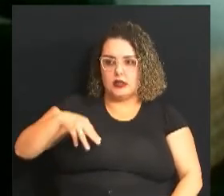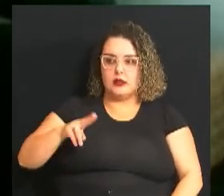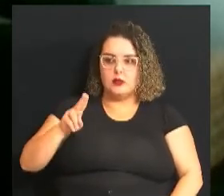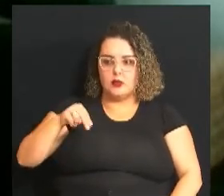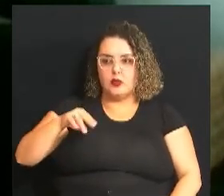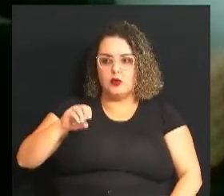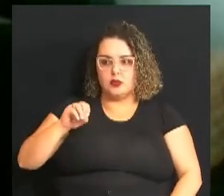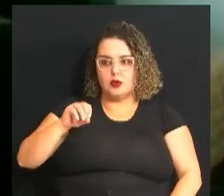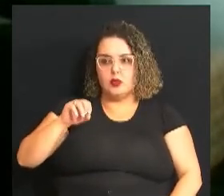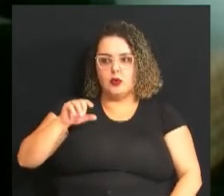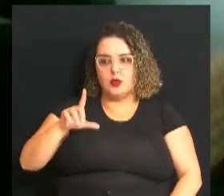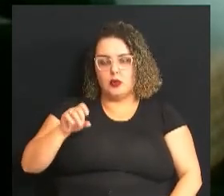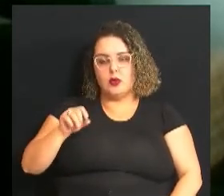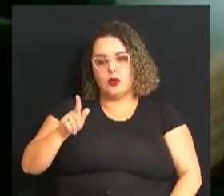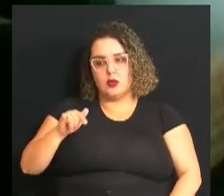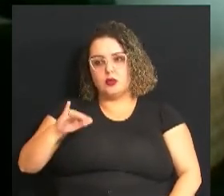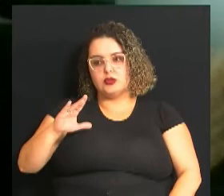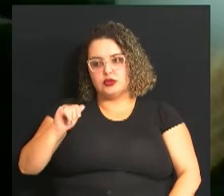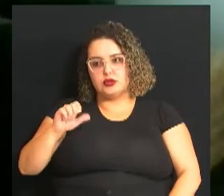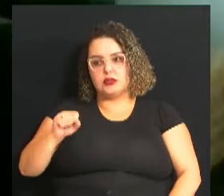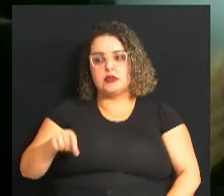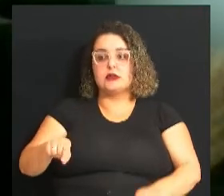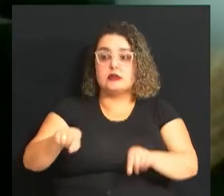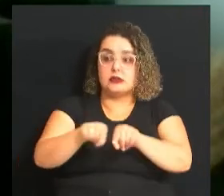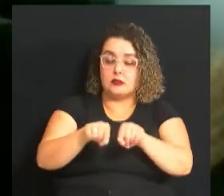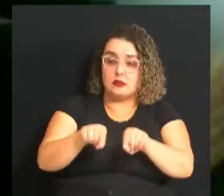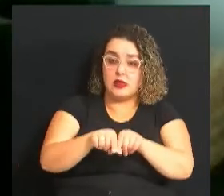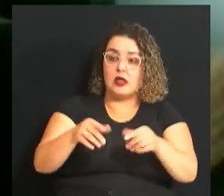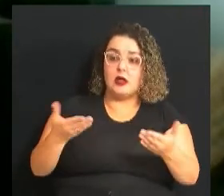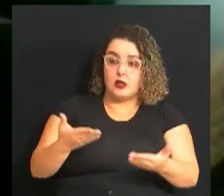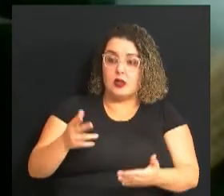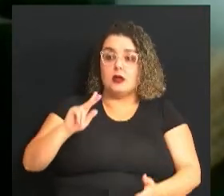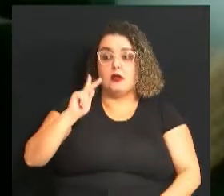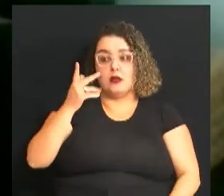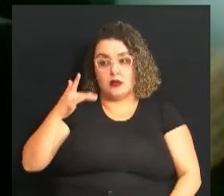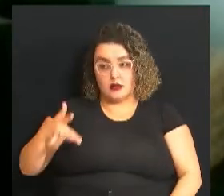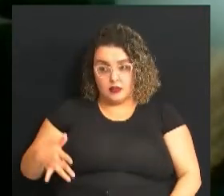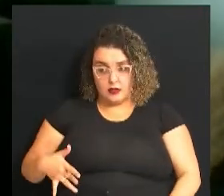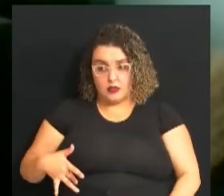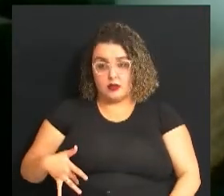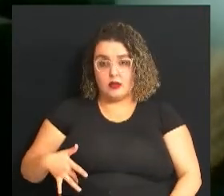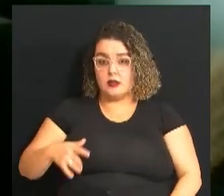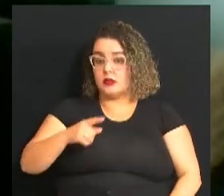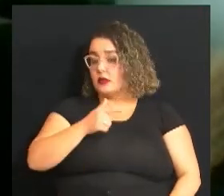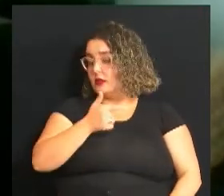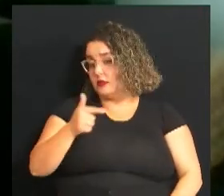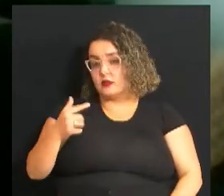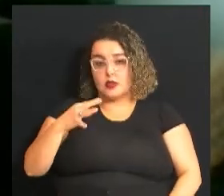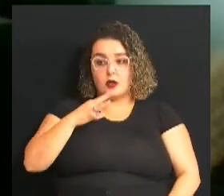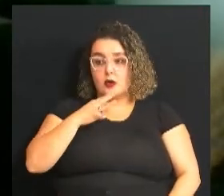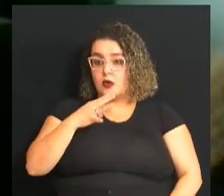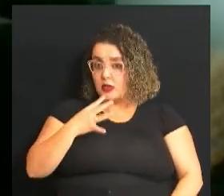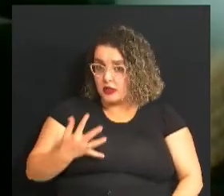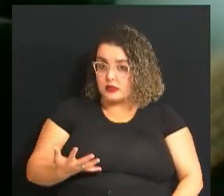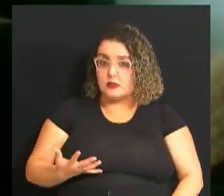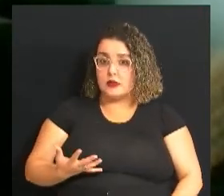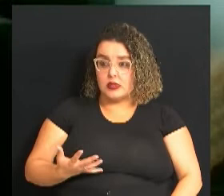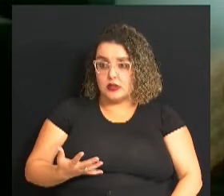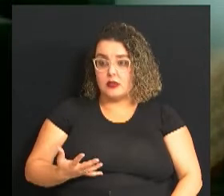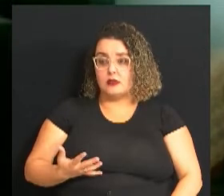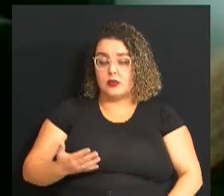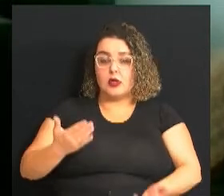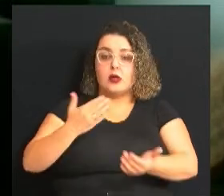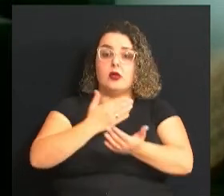ou autoimunes, e agora também a questão das hepatites de causa desconhecida. Então, a gente começa a ver